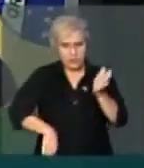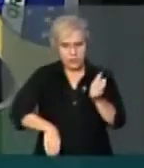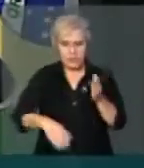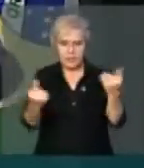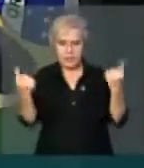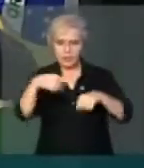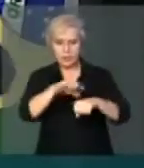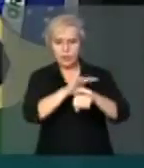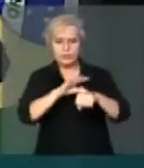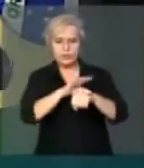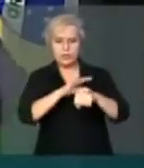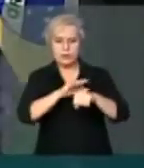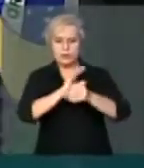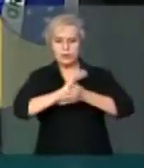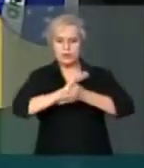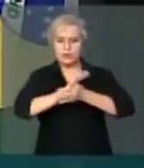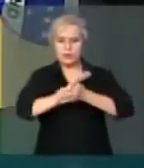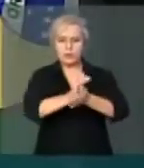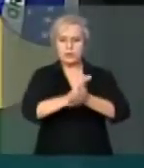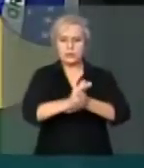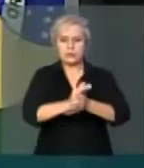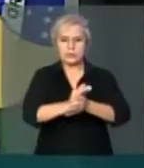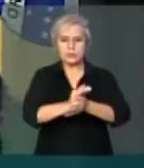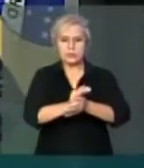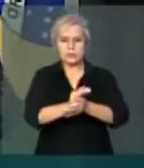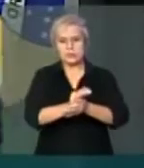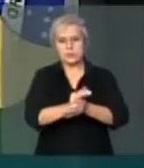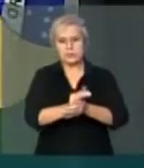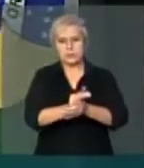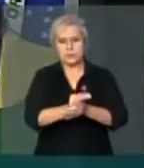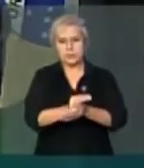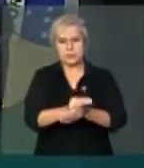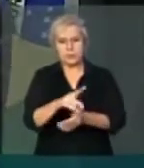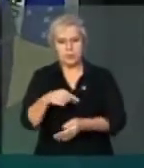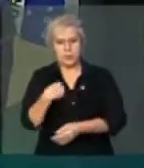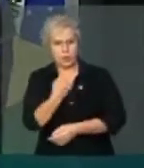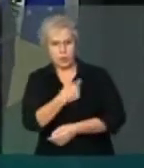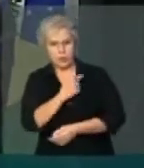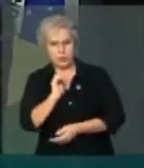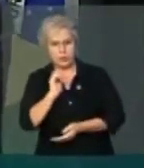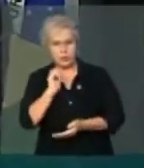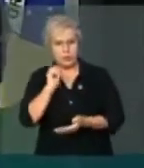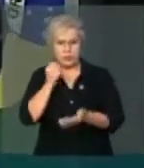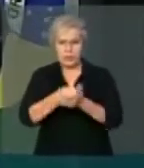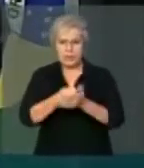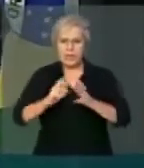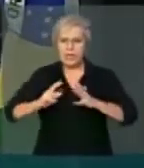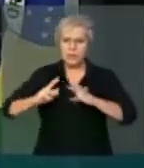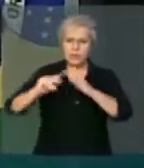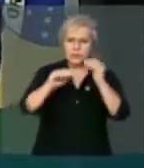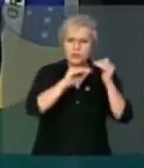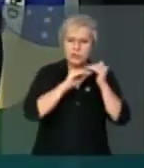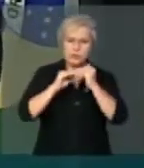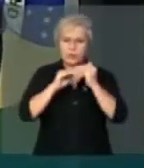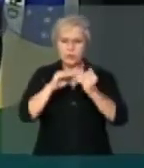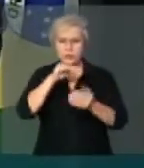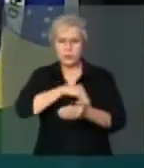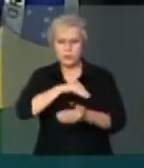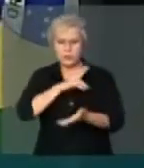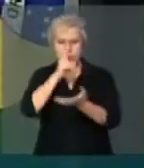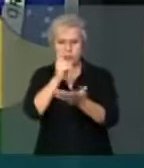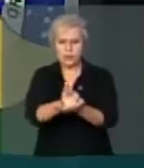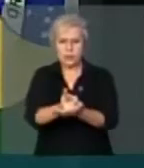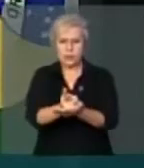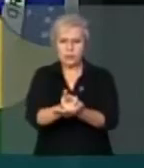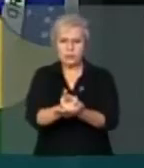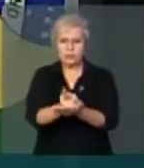ele agride a vida no Brasil. Nós não podemos pagar a todo mundo os mesmos salários que eu votei